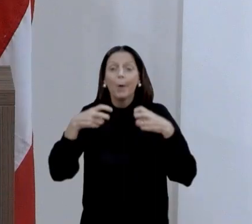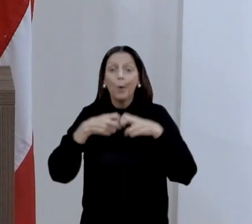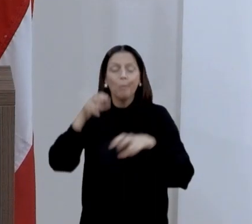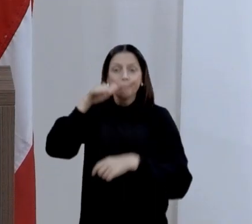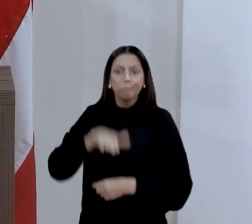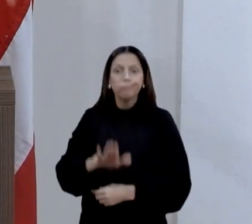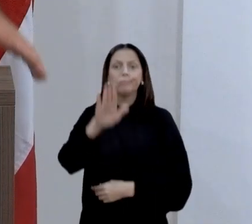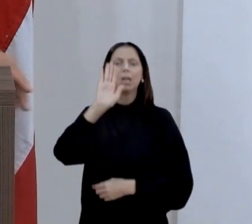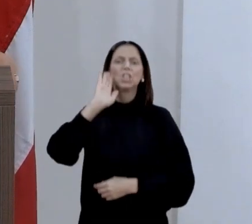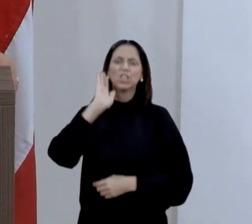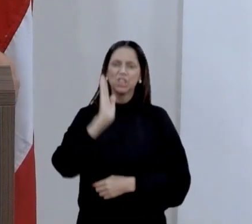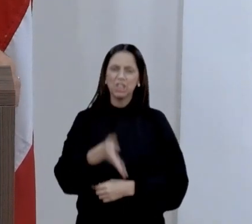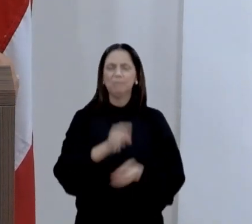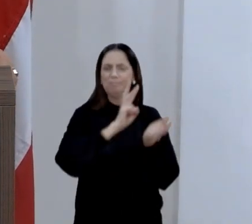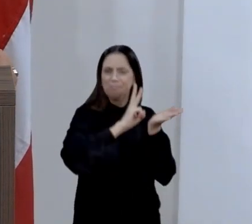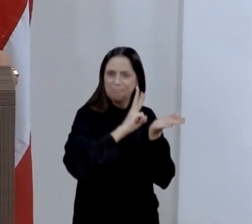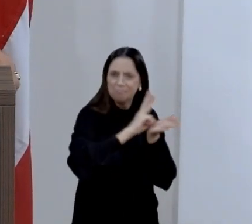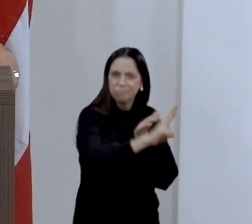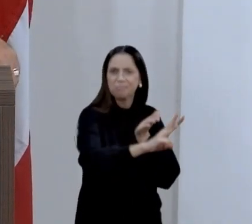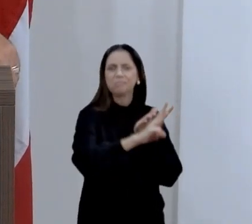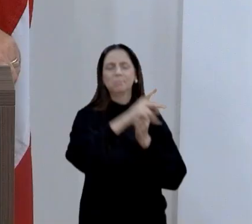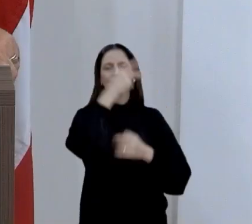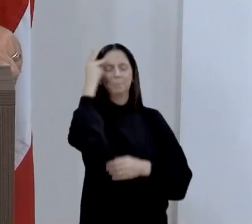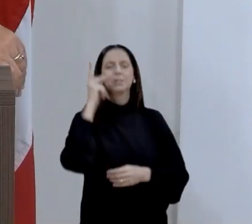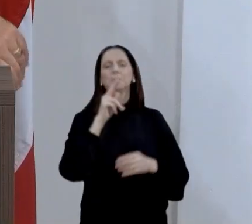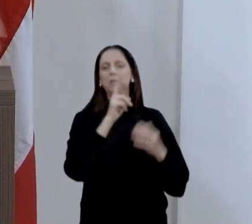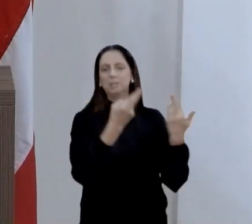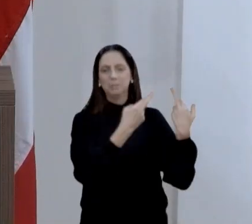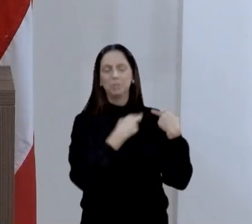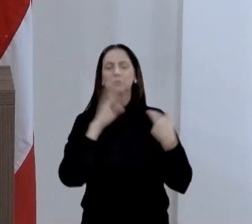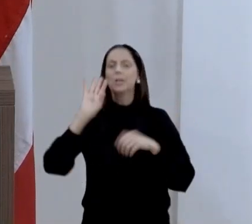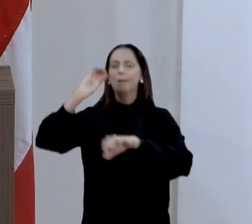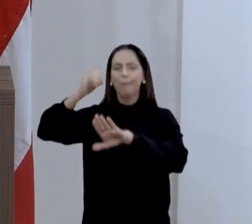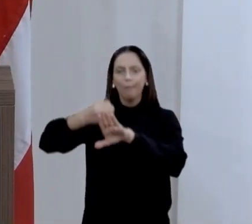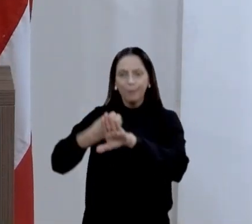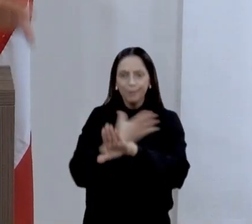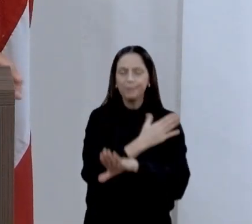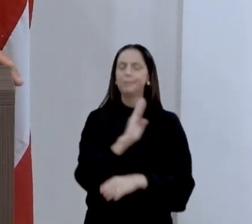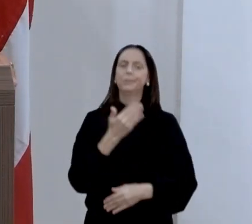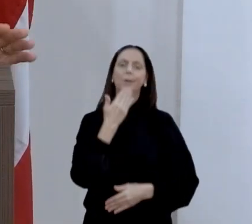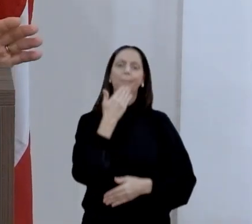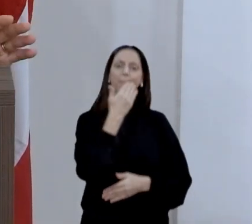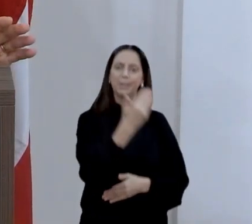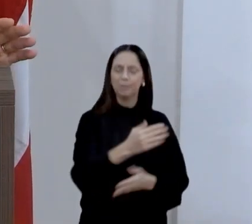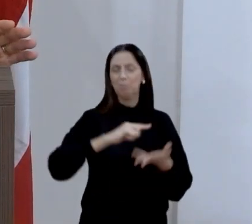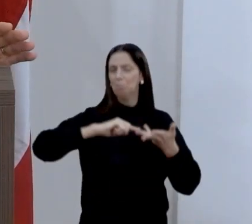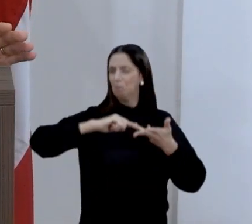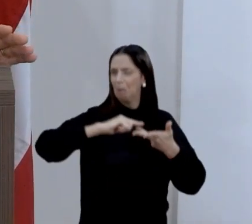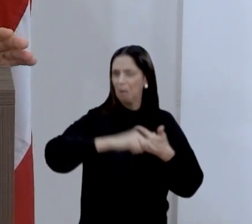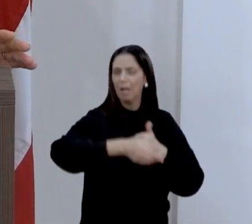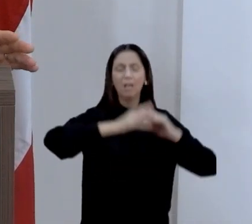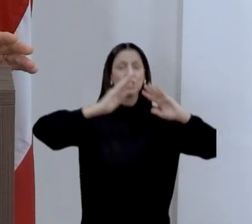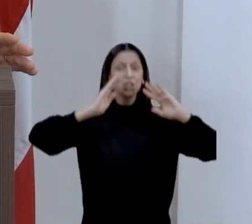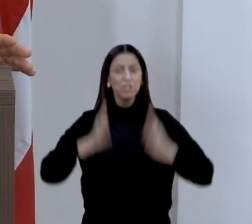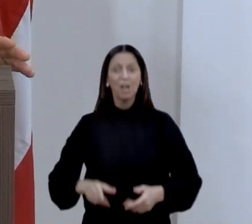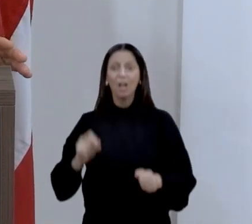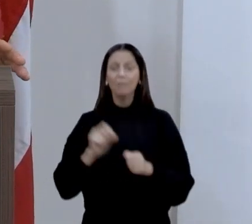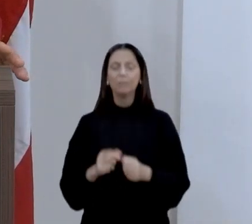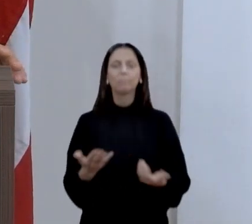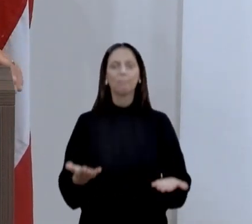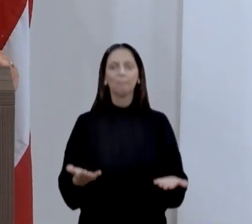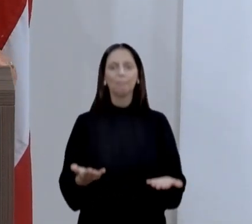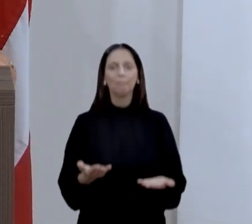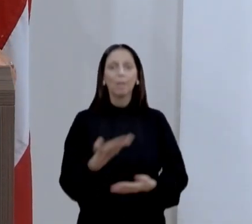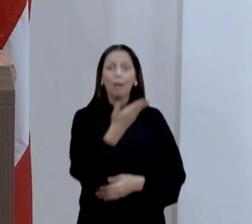mandei para a engenheira, já mandei para os responsáveis, já fizemos ouvidoria, já fizemos solicitações, já fizemos todos os encaminhamentos que cabe a gente fazer. E os caras não conseguem